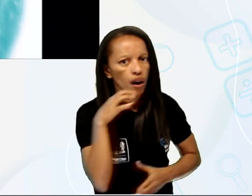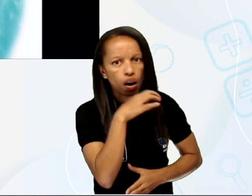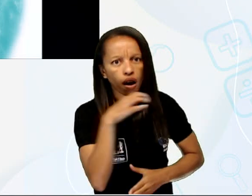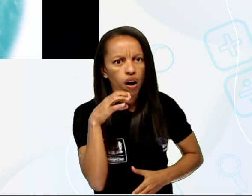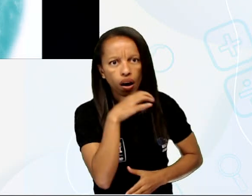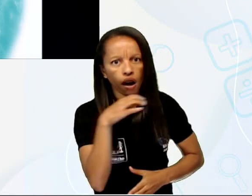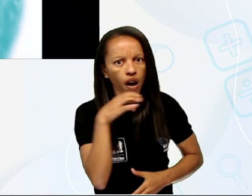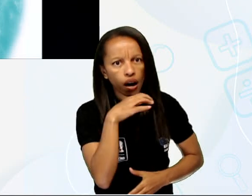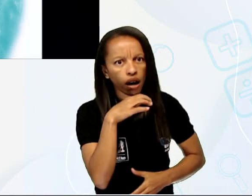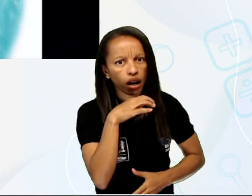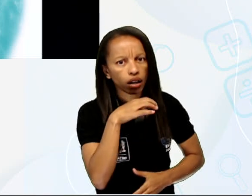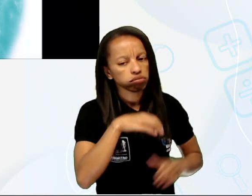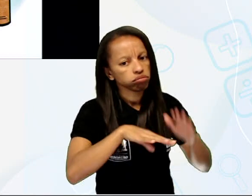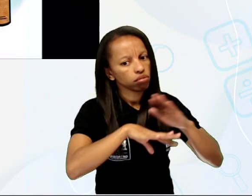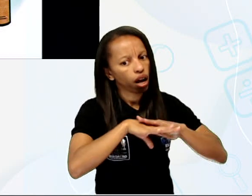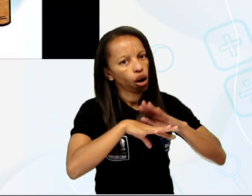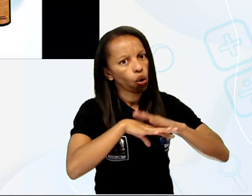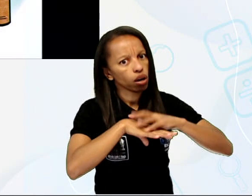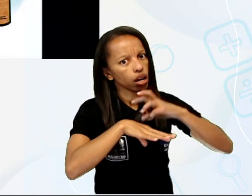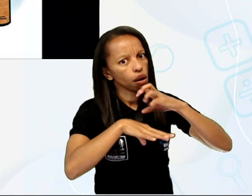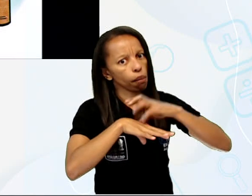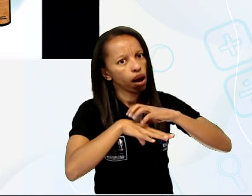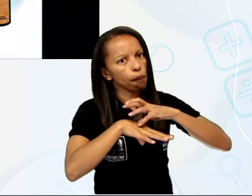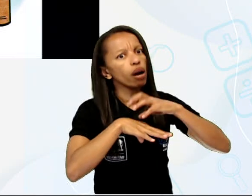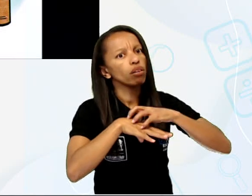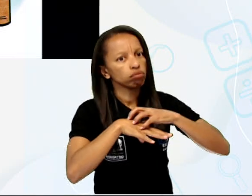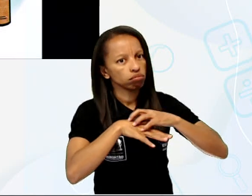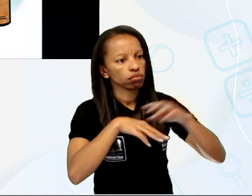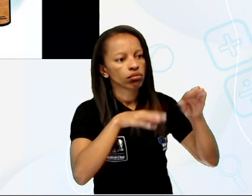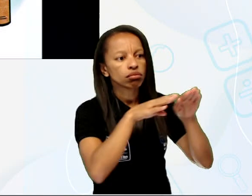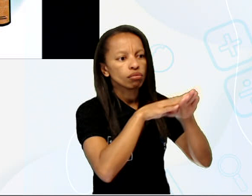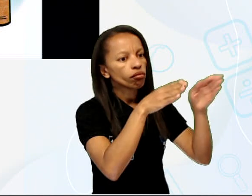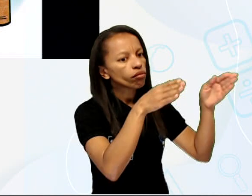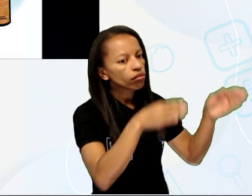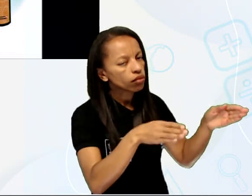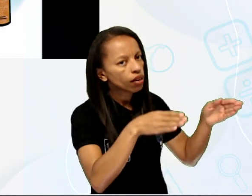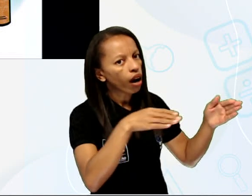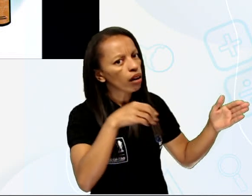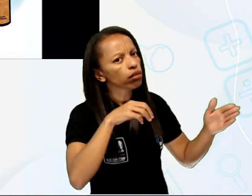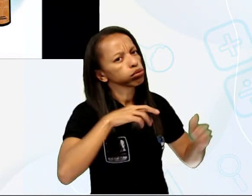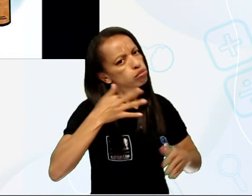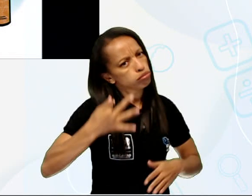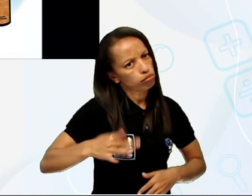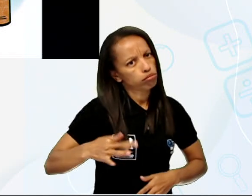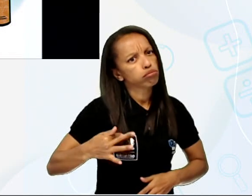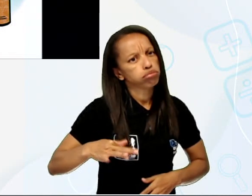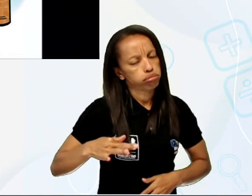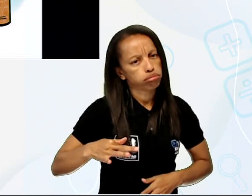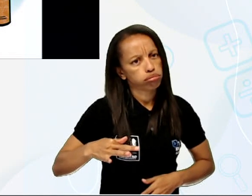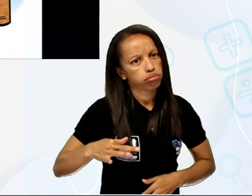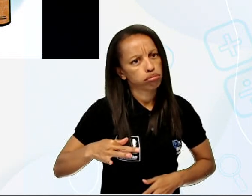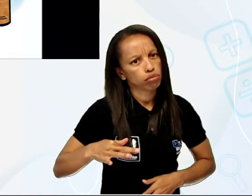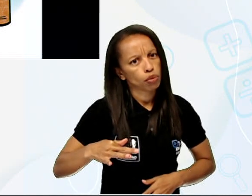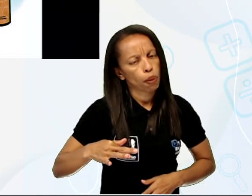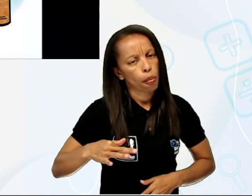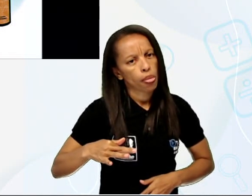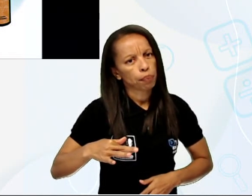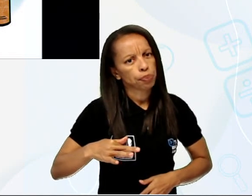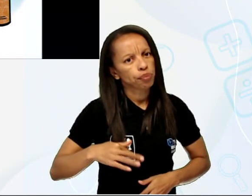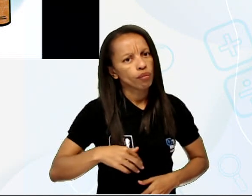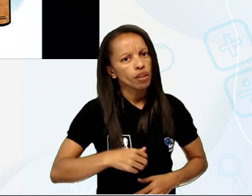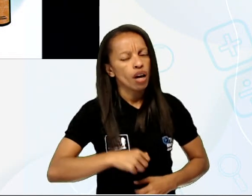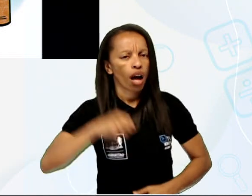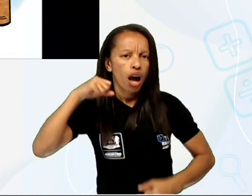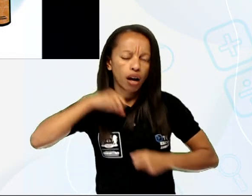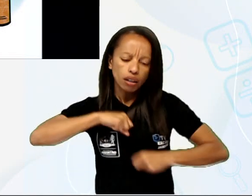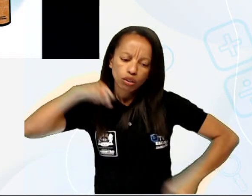sair com a mãozinha queimada. Olha a quina da mesa para não se machucar. E não deixa a toalha